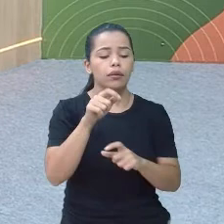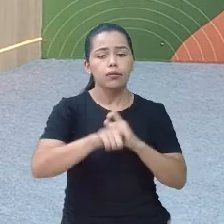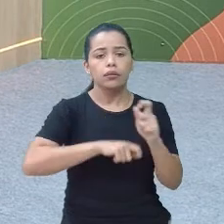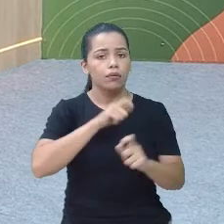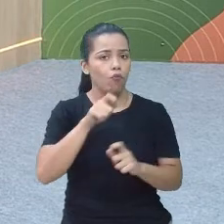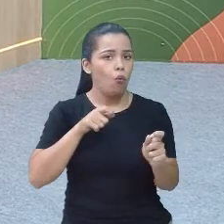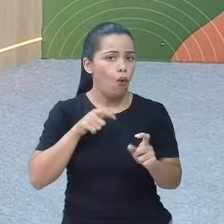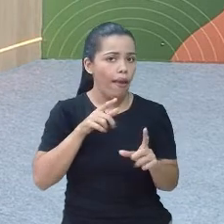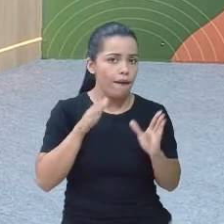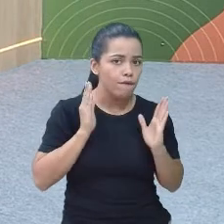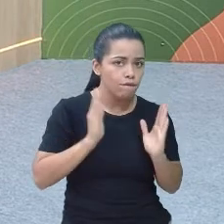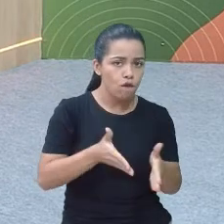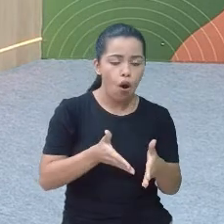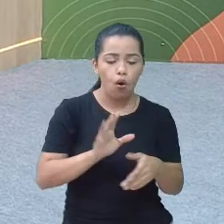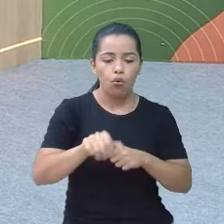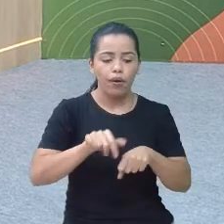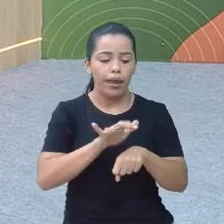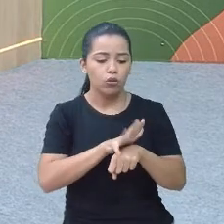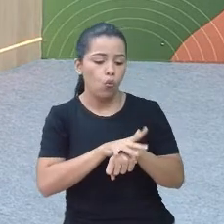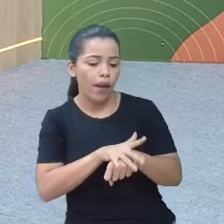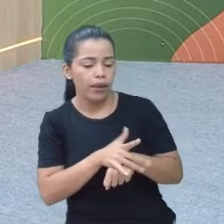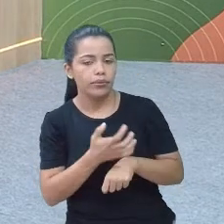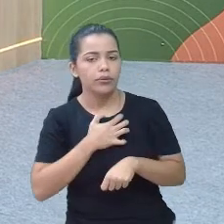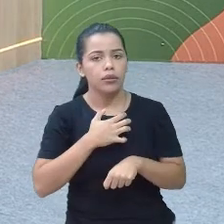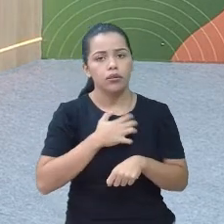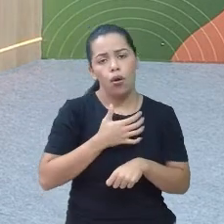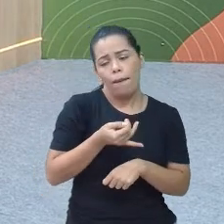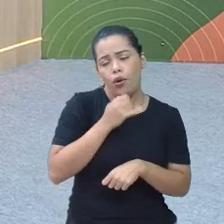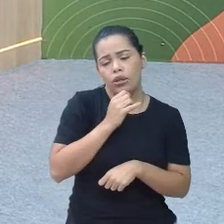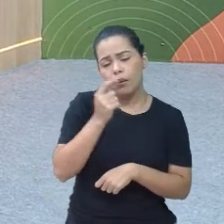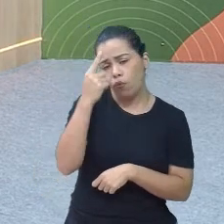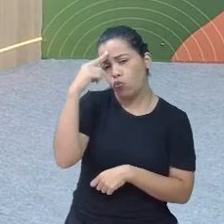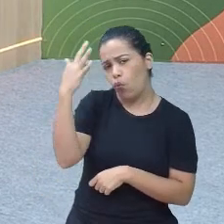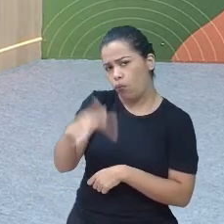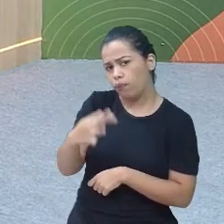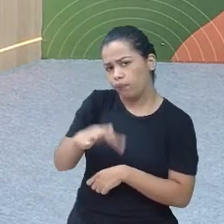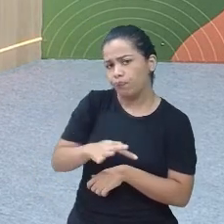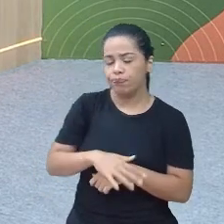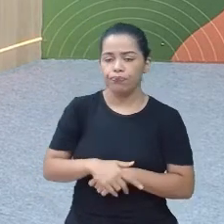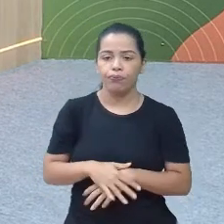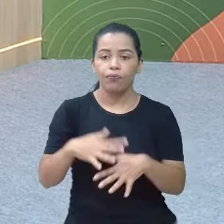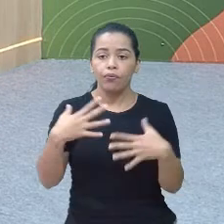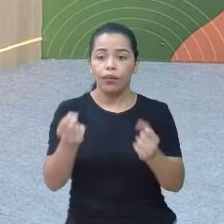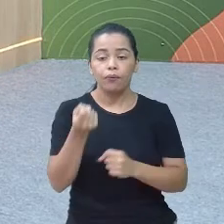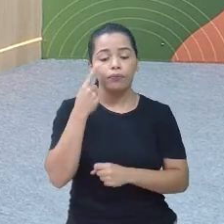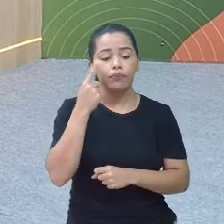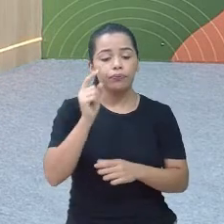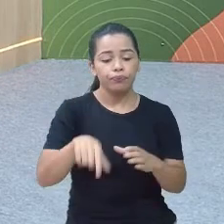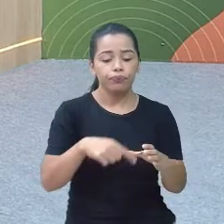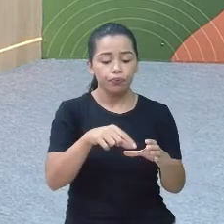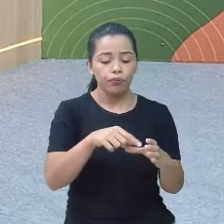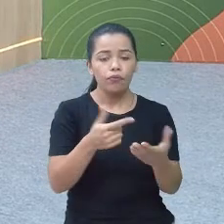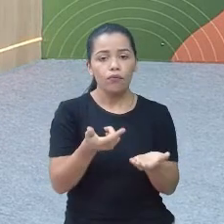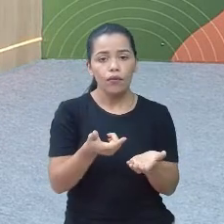determinada doença, um determinado sintoma, como dor de cabeça, por exemplo. Então vamos supor que esse medicamento aqui ele